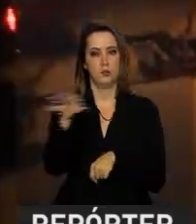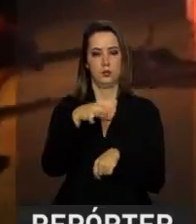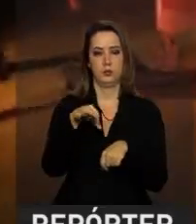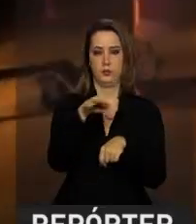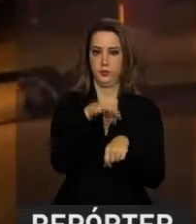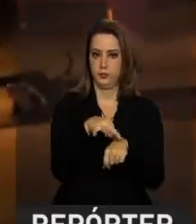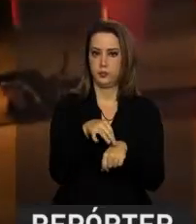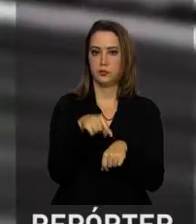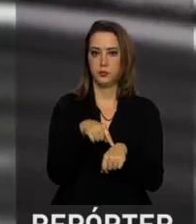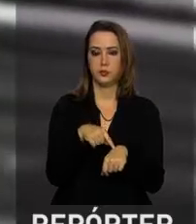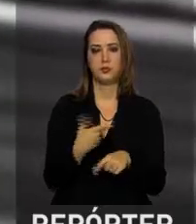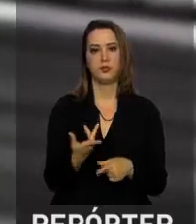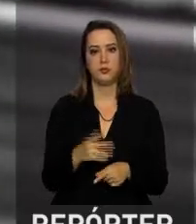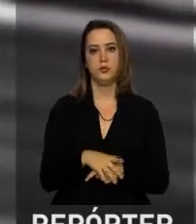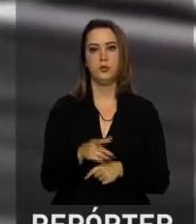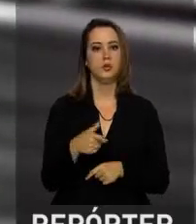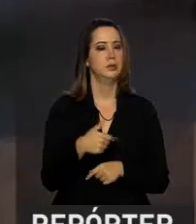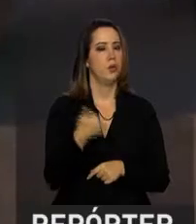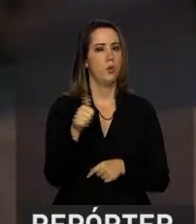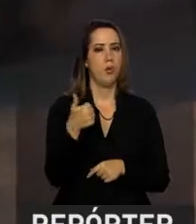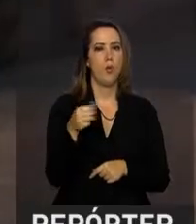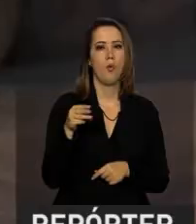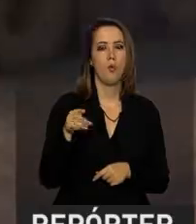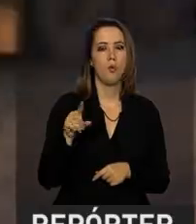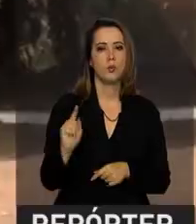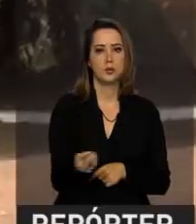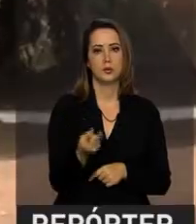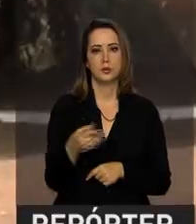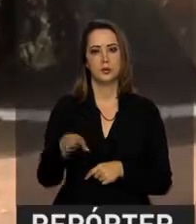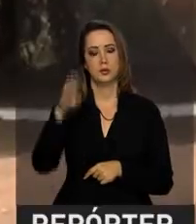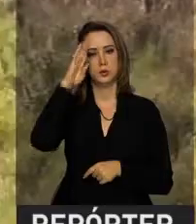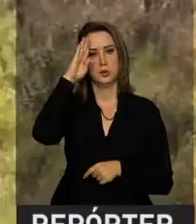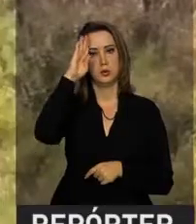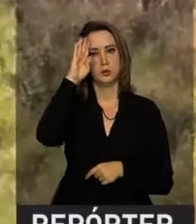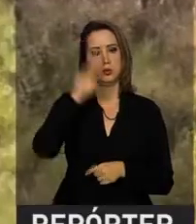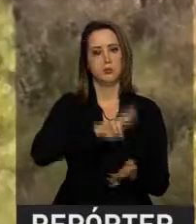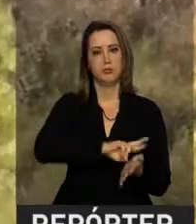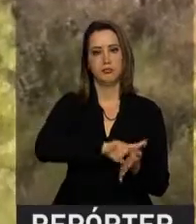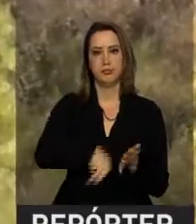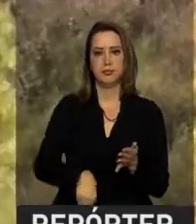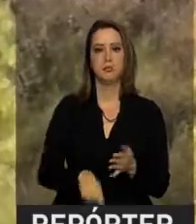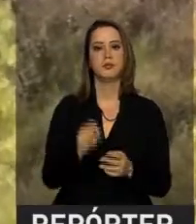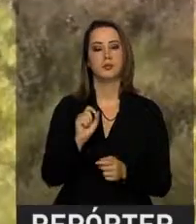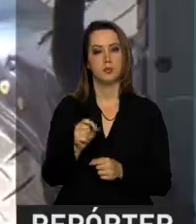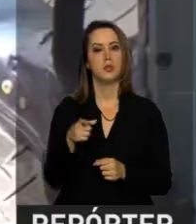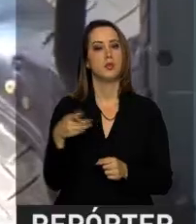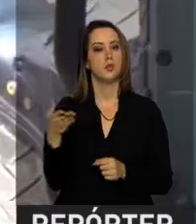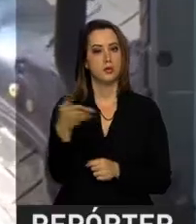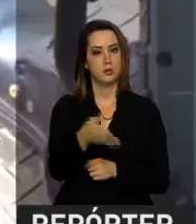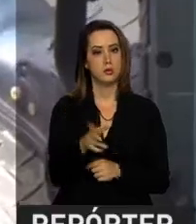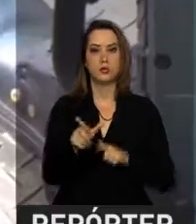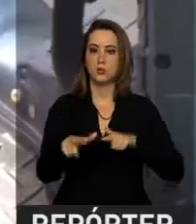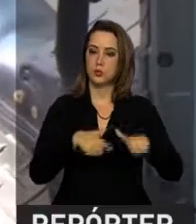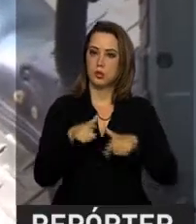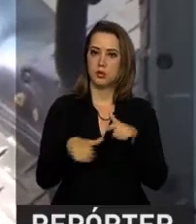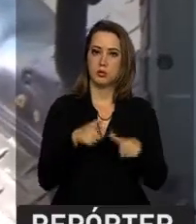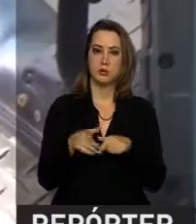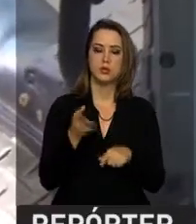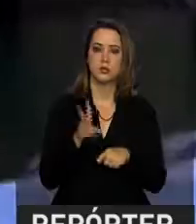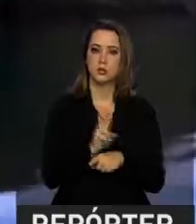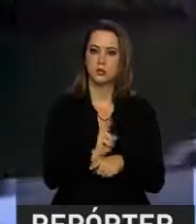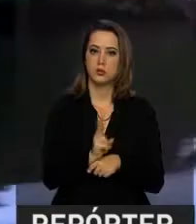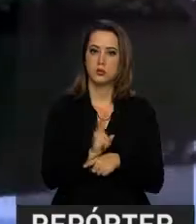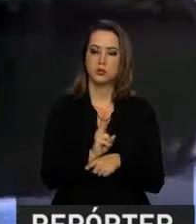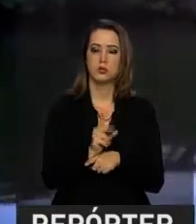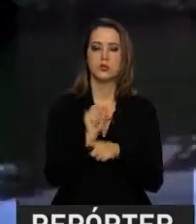mais de 11.000 militar do exército marinha e aeronáutica participam da operação as ações que vão desde a vigilância do